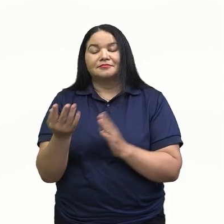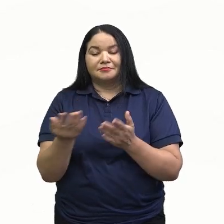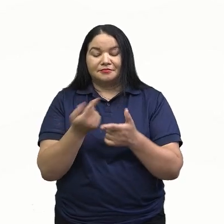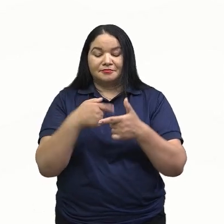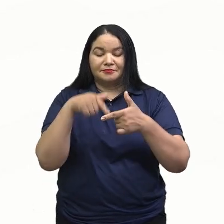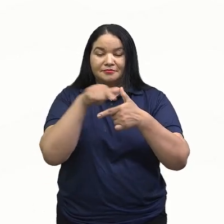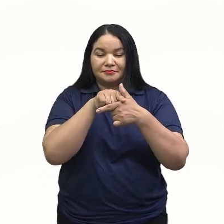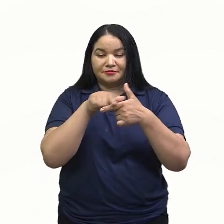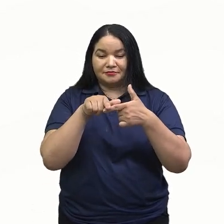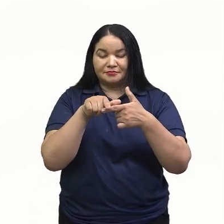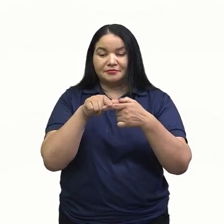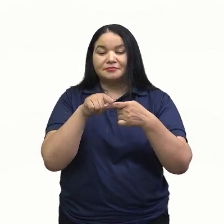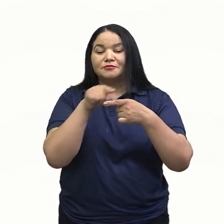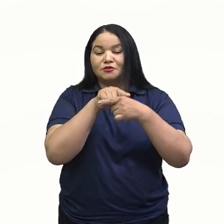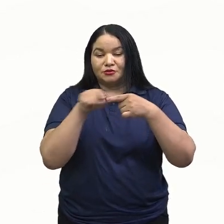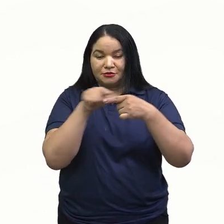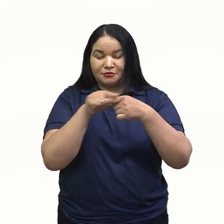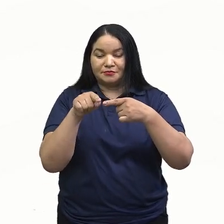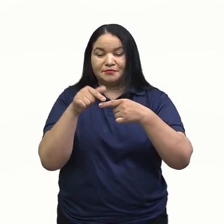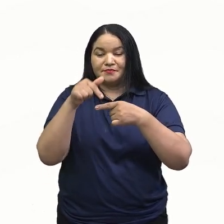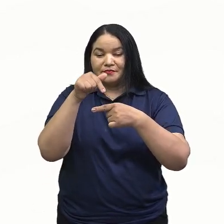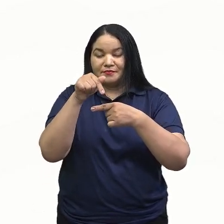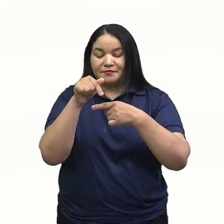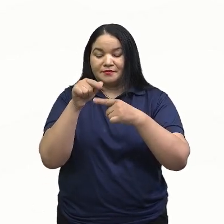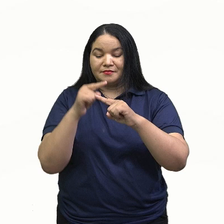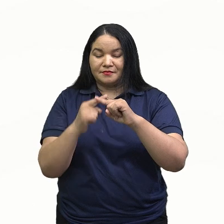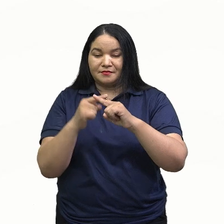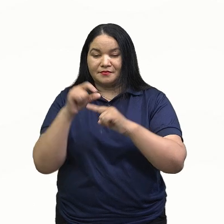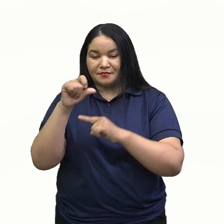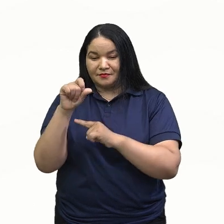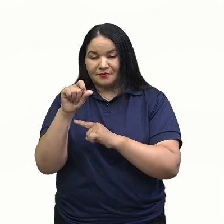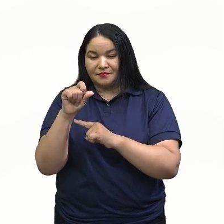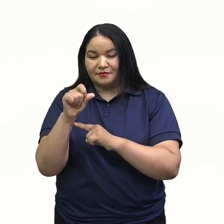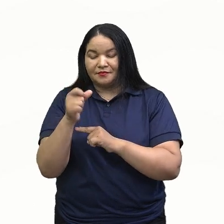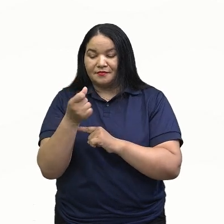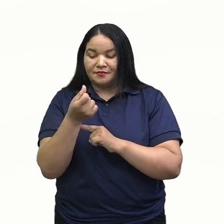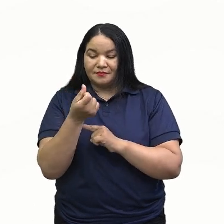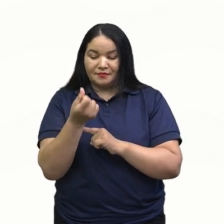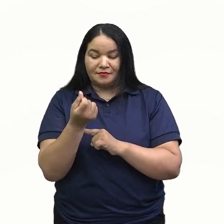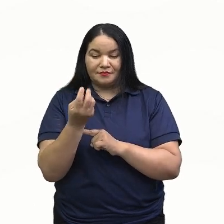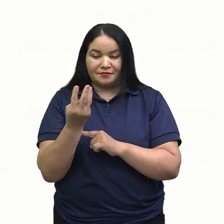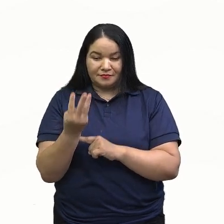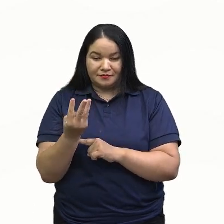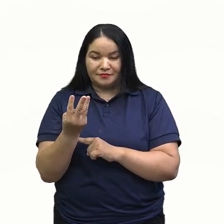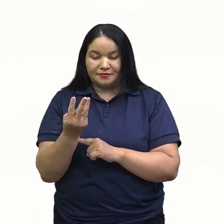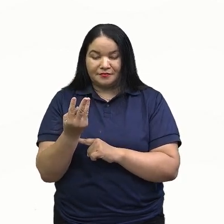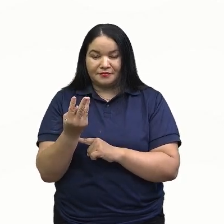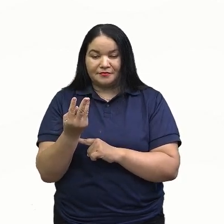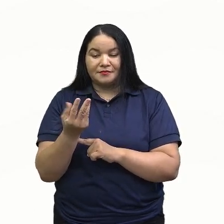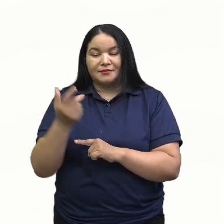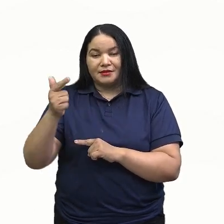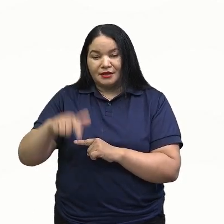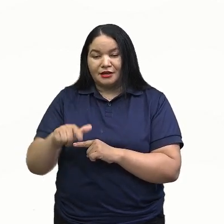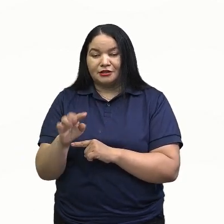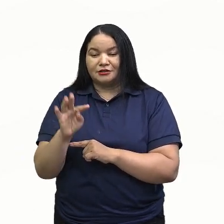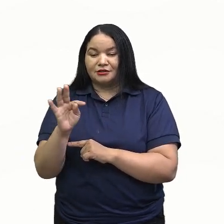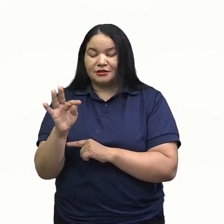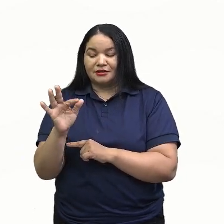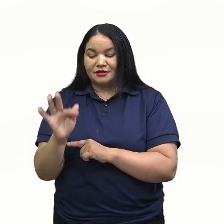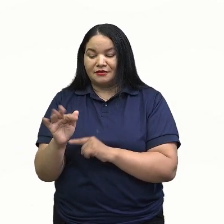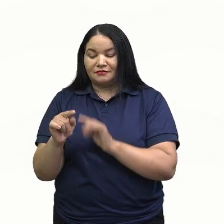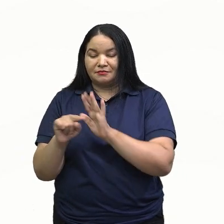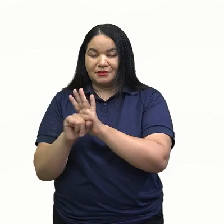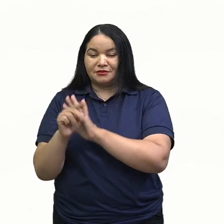Multiplico 7 vezes 9, 63. E repito o segundo membro, TF